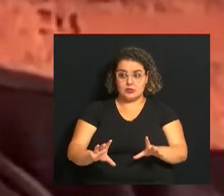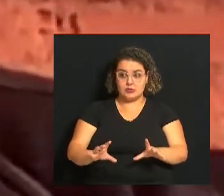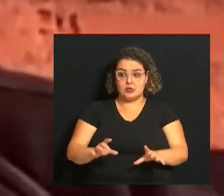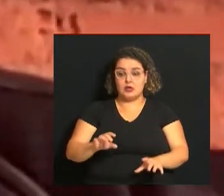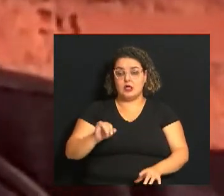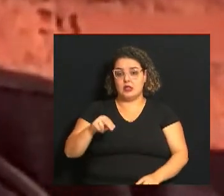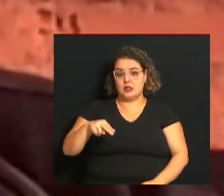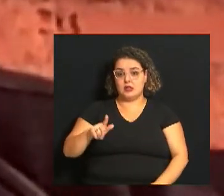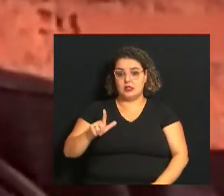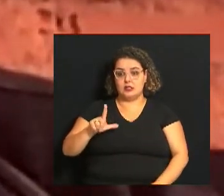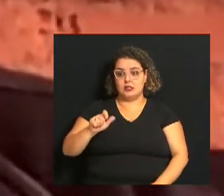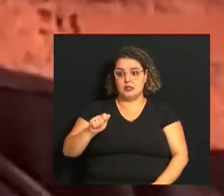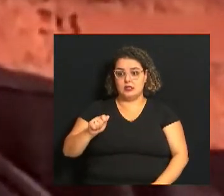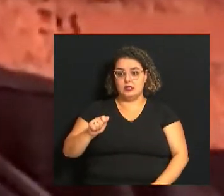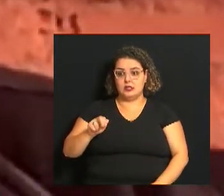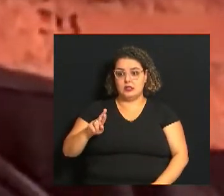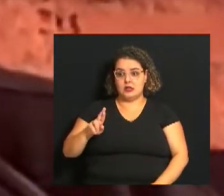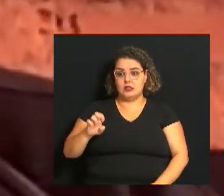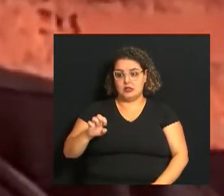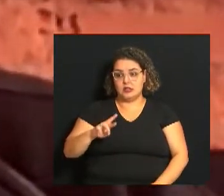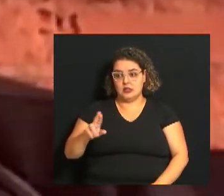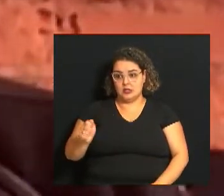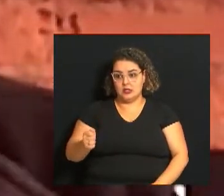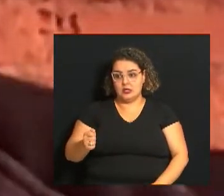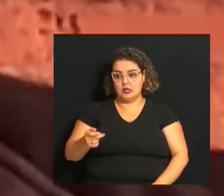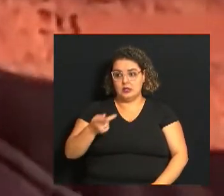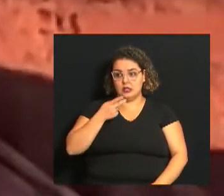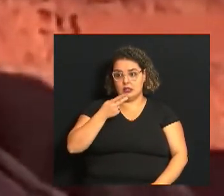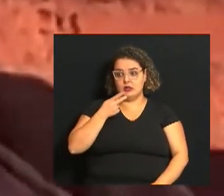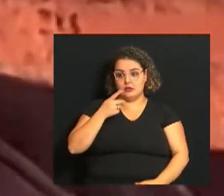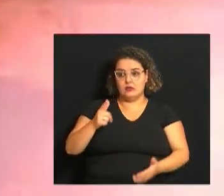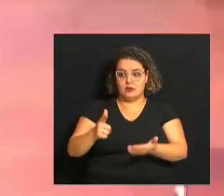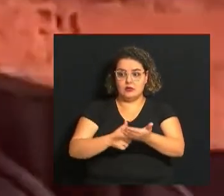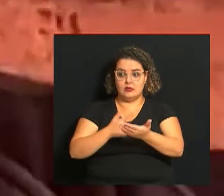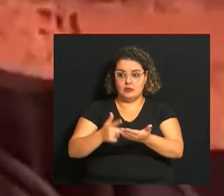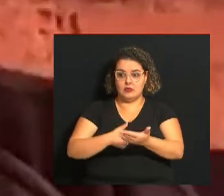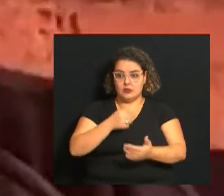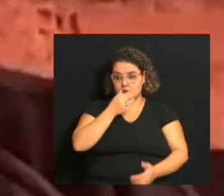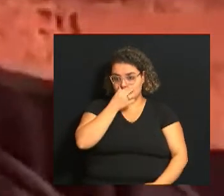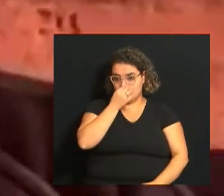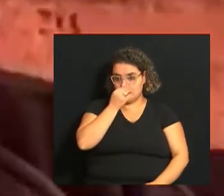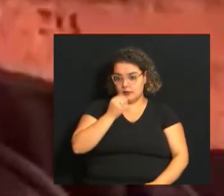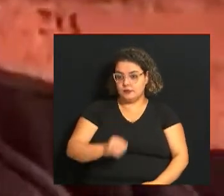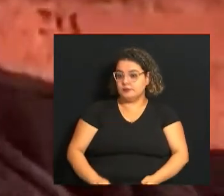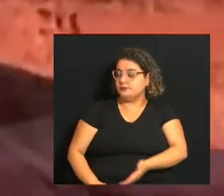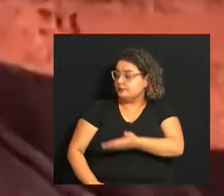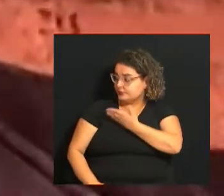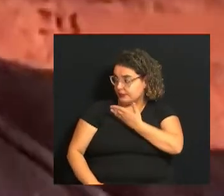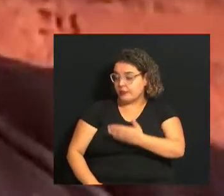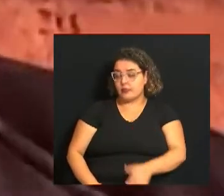especialmente depois do Brexit, isso eu falo muito no livro, que é esse aqui, A Era da Intolerância, né?